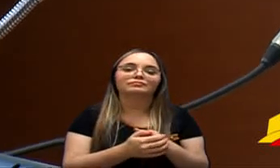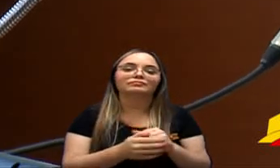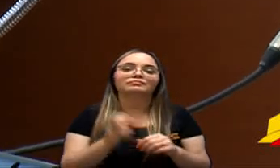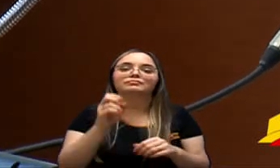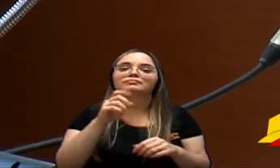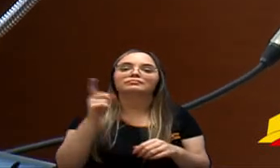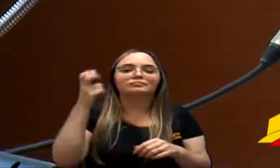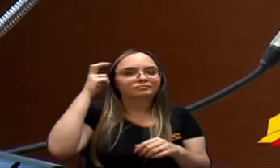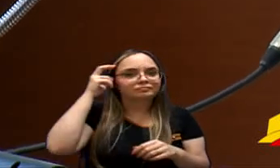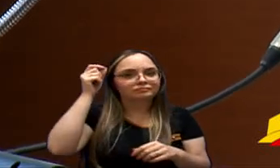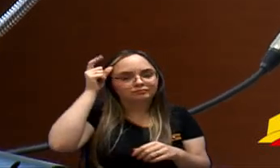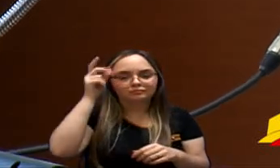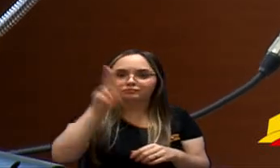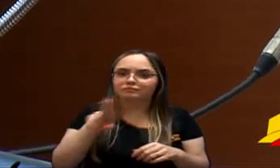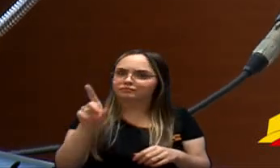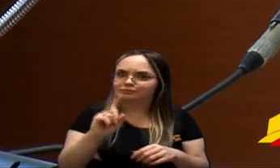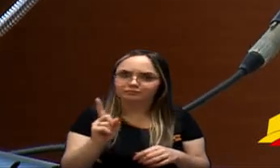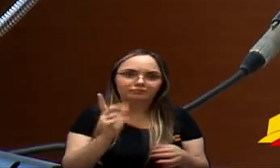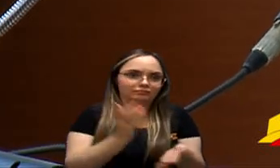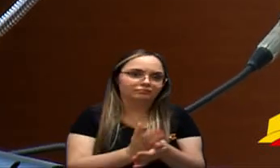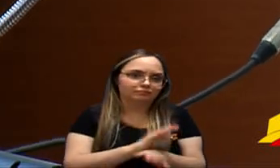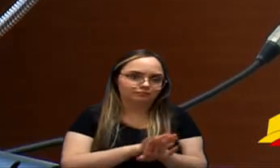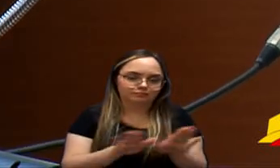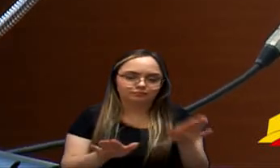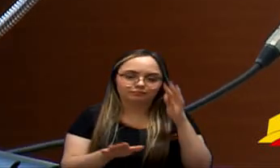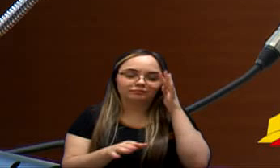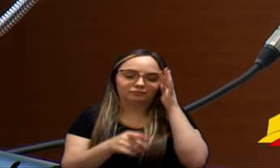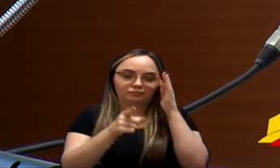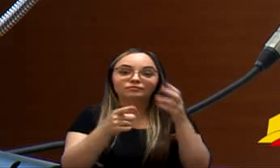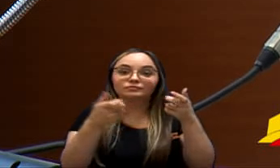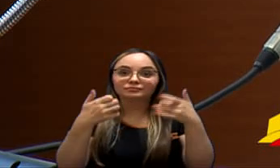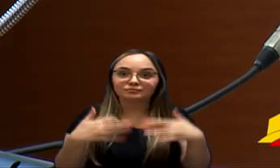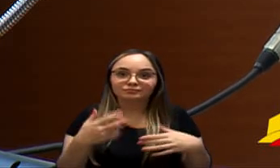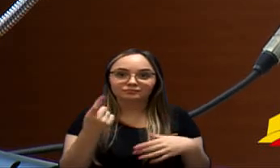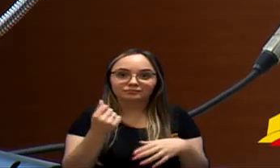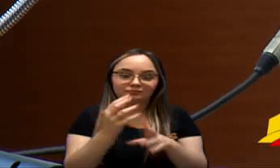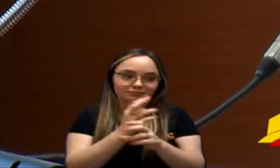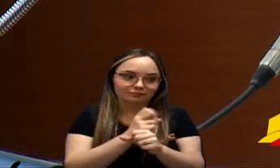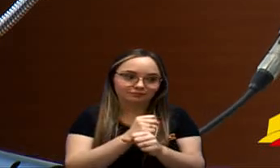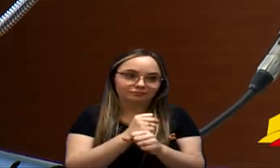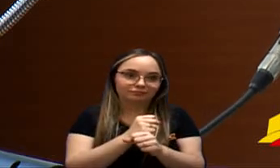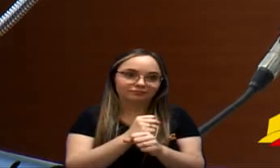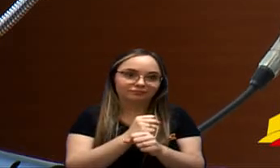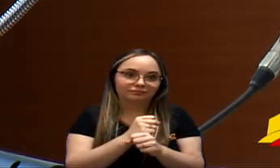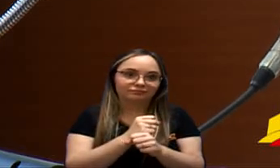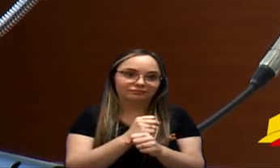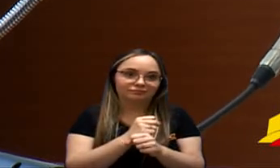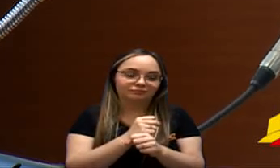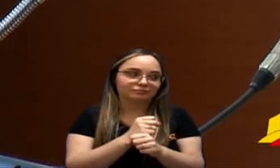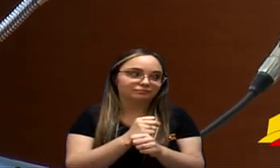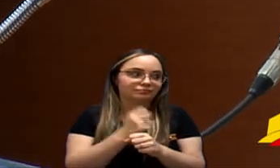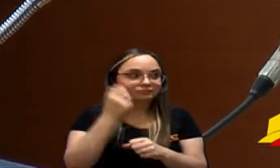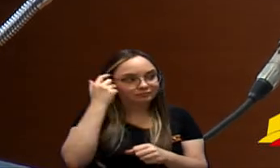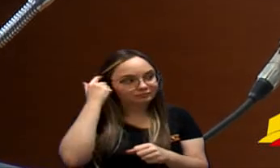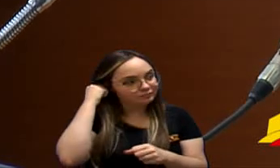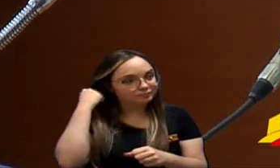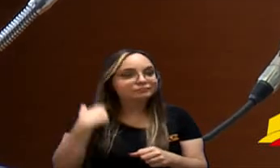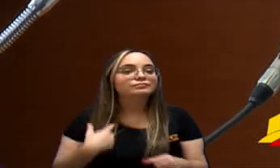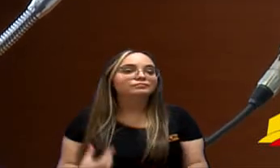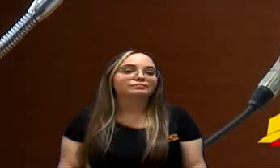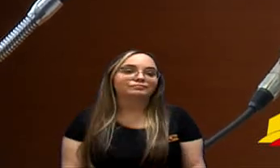cultura não vai mais usar, embora a senhora tenha aí um orçamento muito... Era. O ônibus